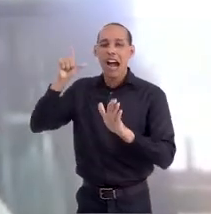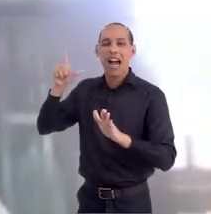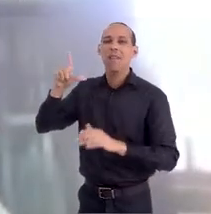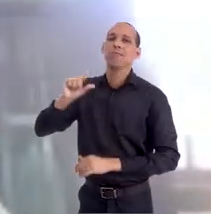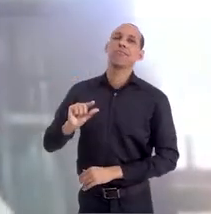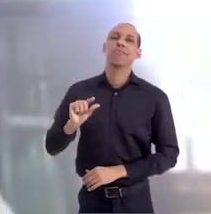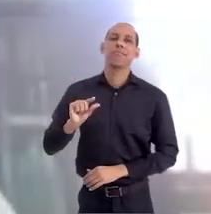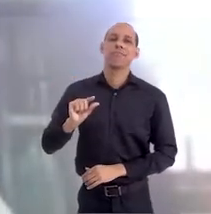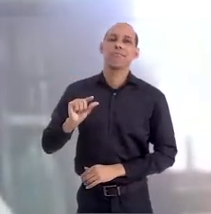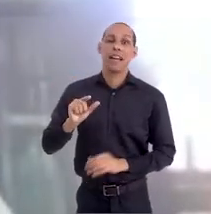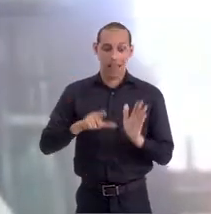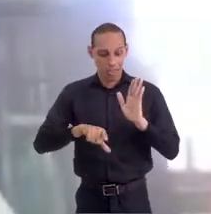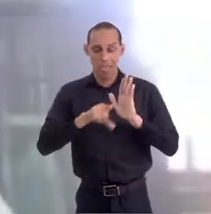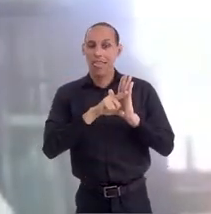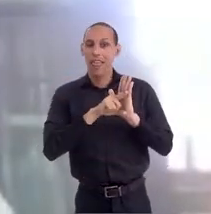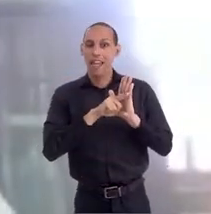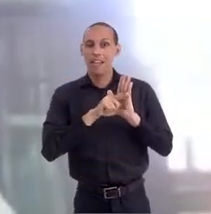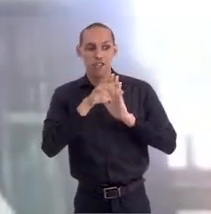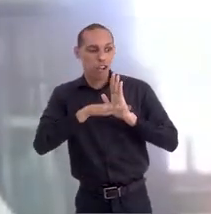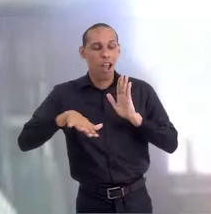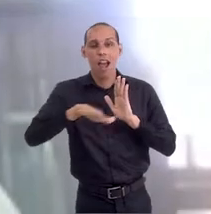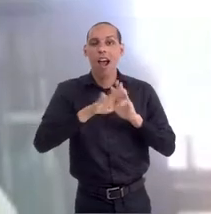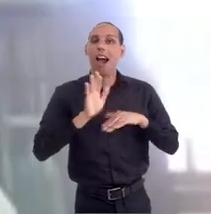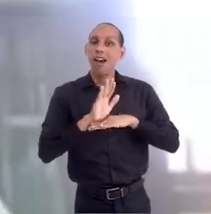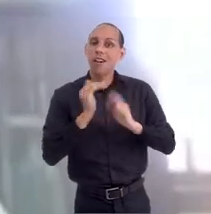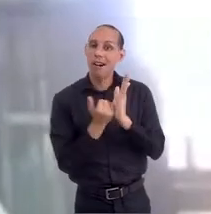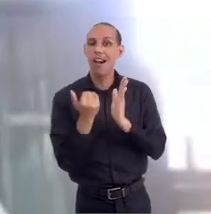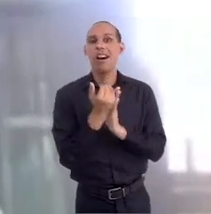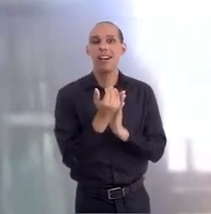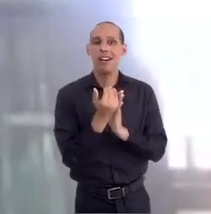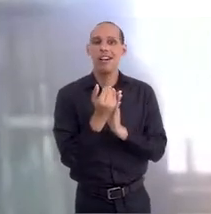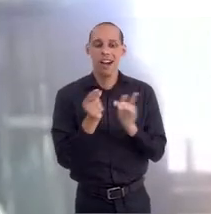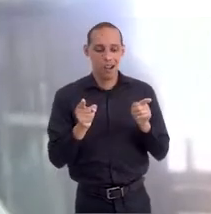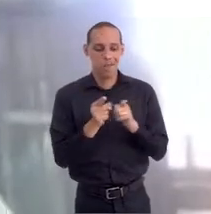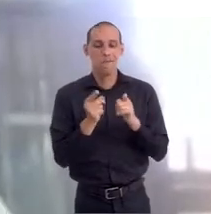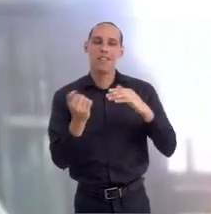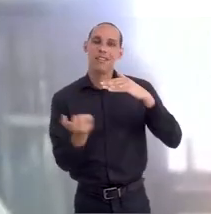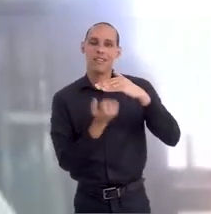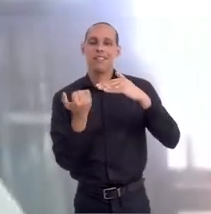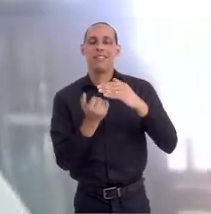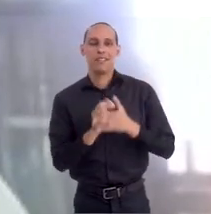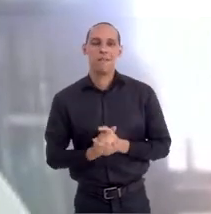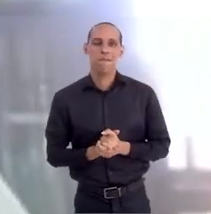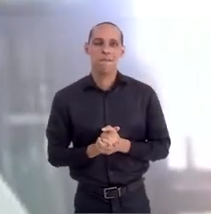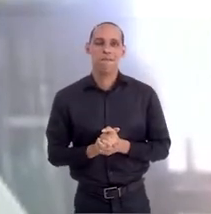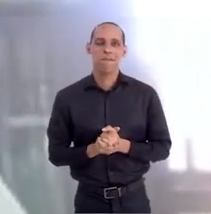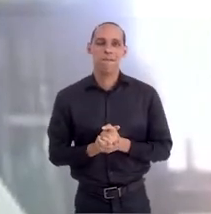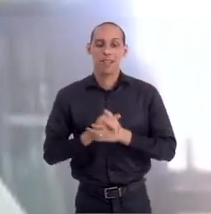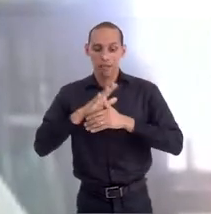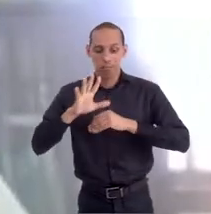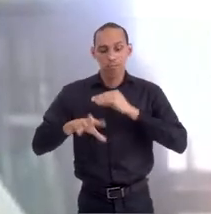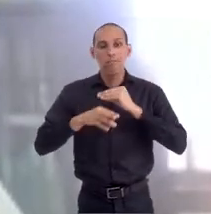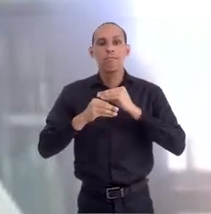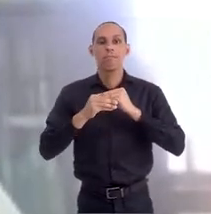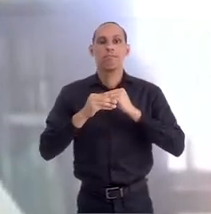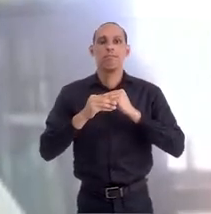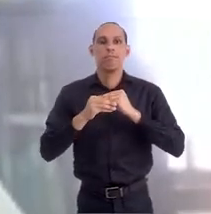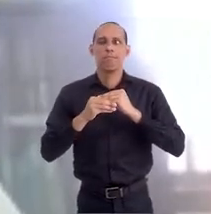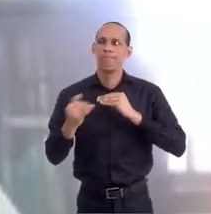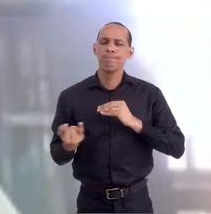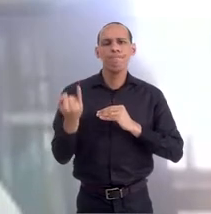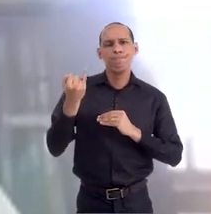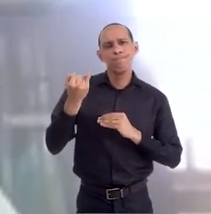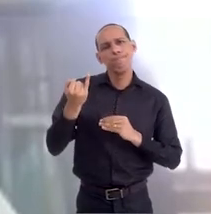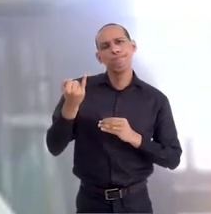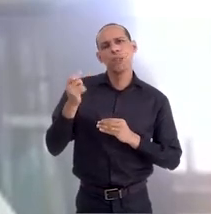trouxe, de alguma maneira, uma institucionalidade para a questão das micro e pequenas empresas. Ela incorpora uma coisa